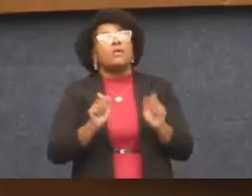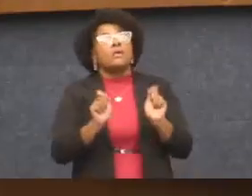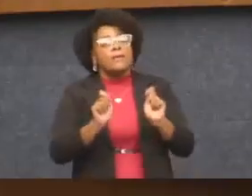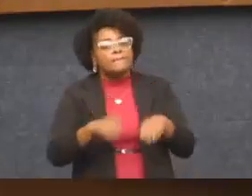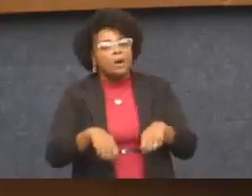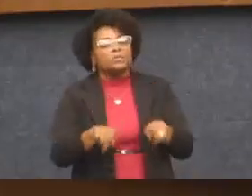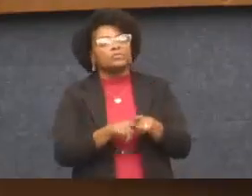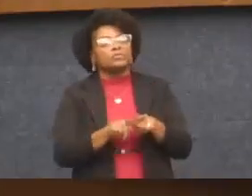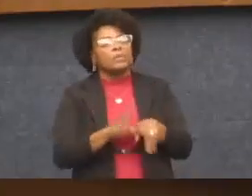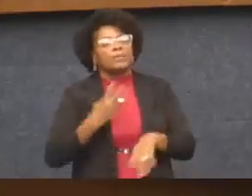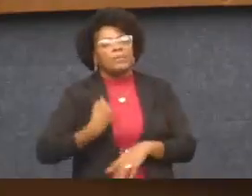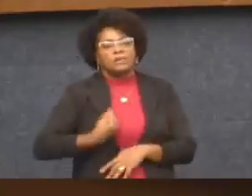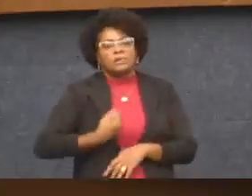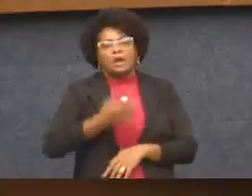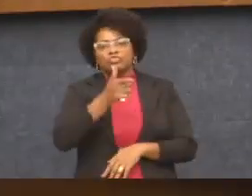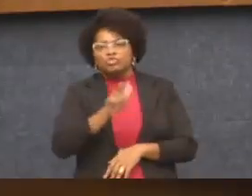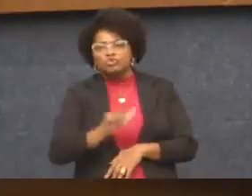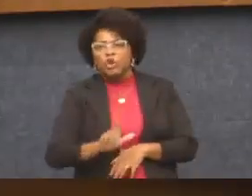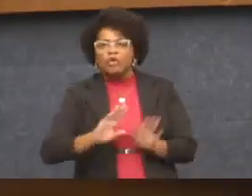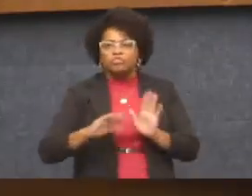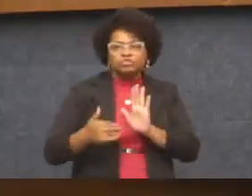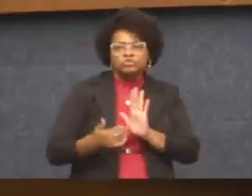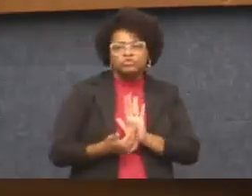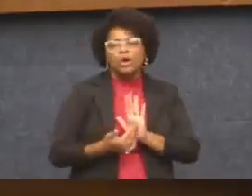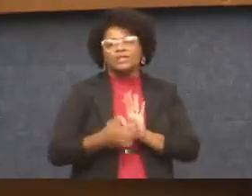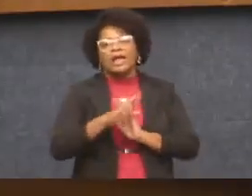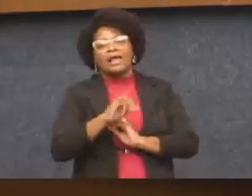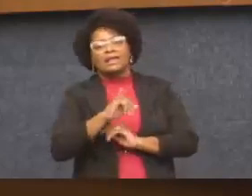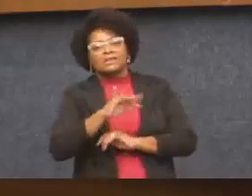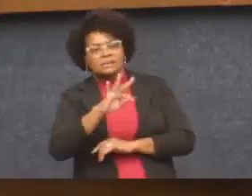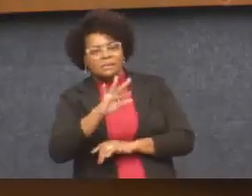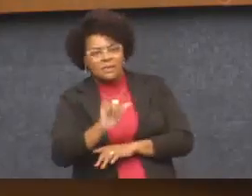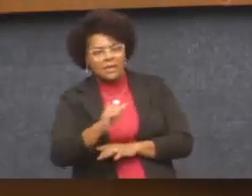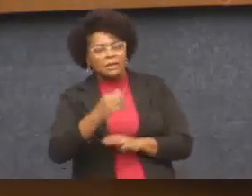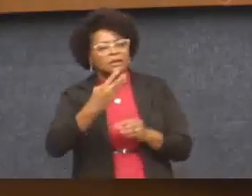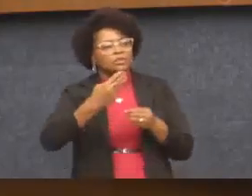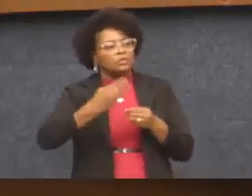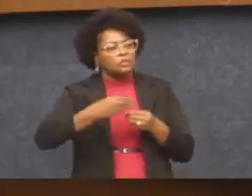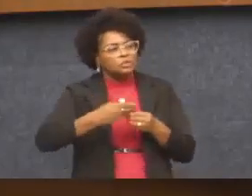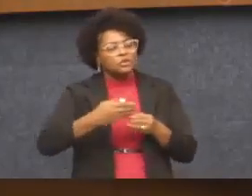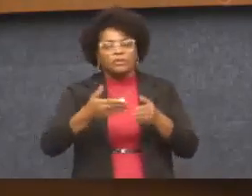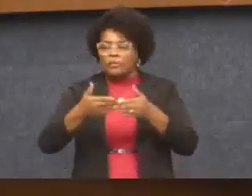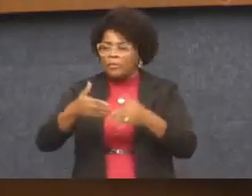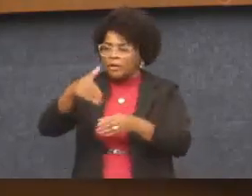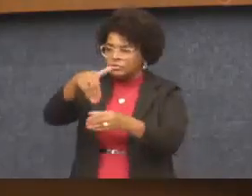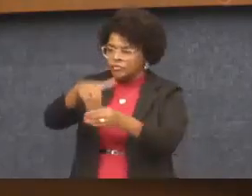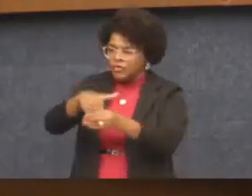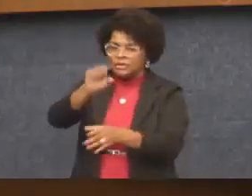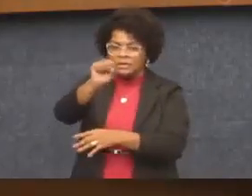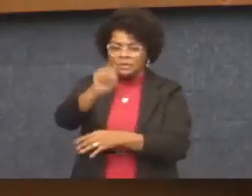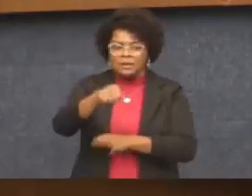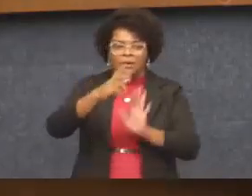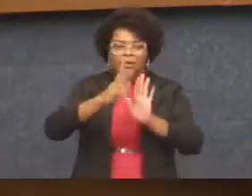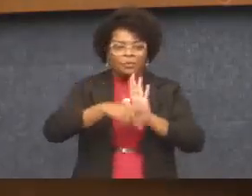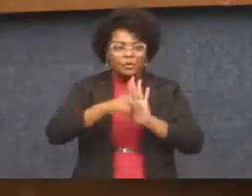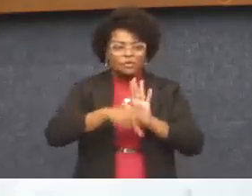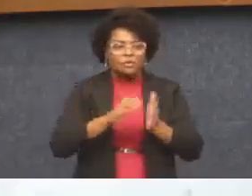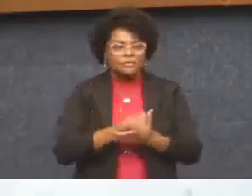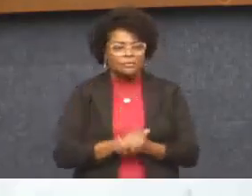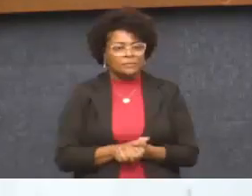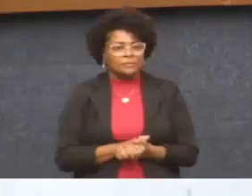do município. Então, peço aos colegas vereadores e vereadoras que votamos sim nesse projeto. Em